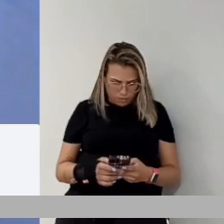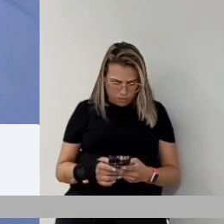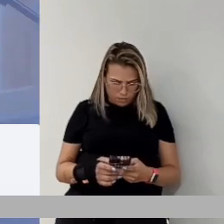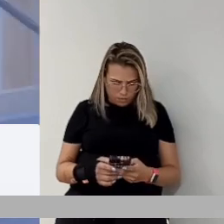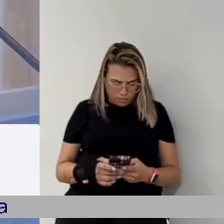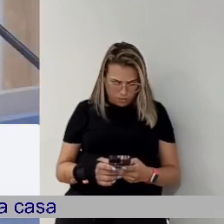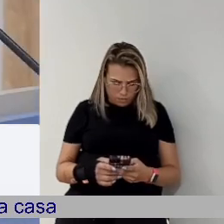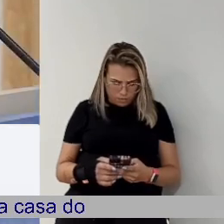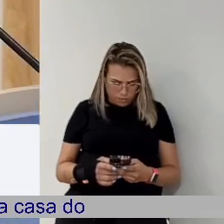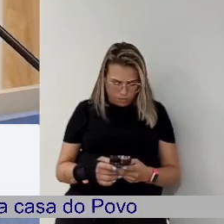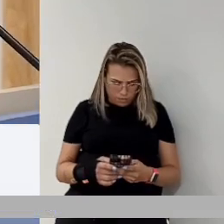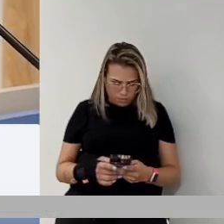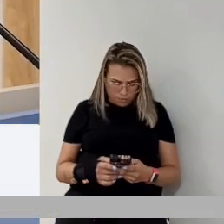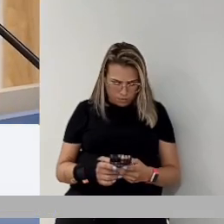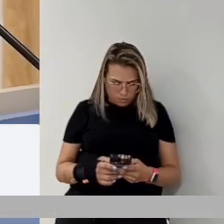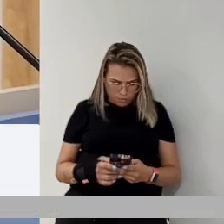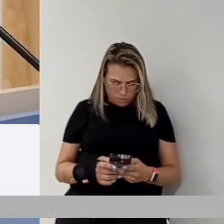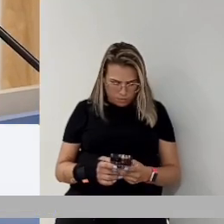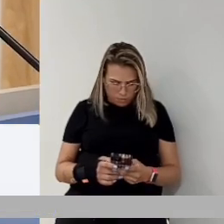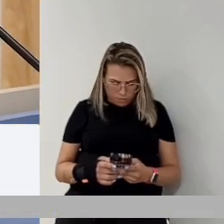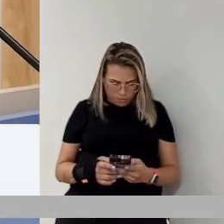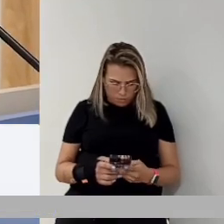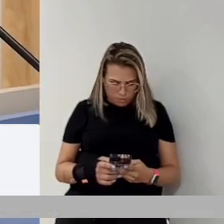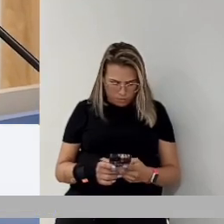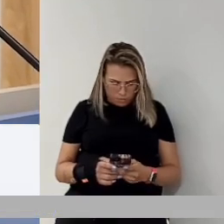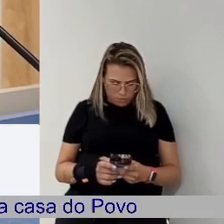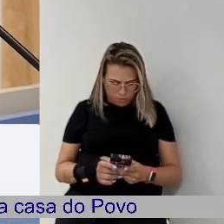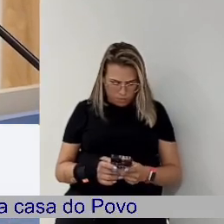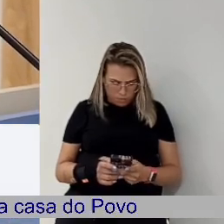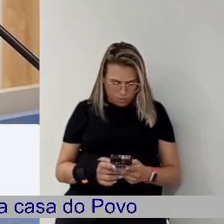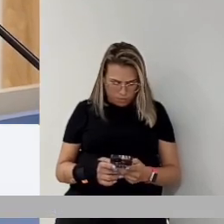a casa do Povo Presidente Marcos